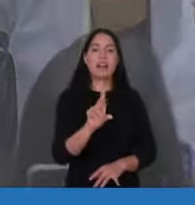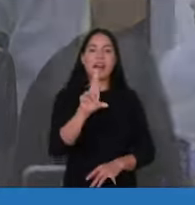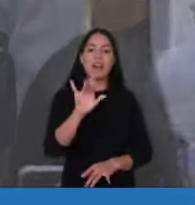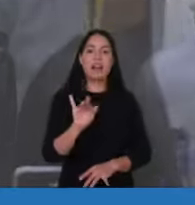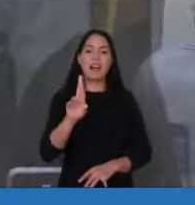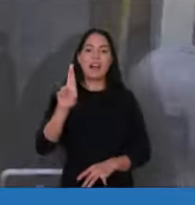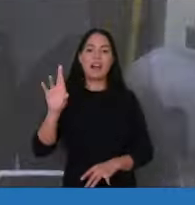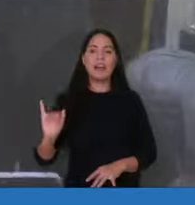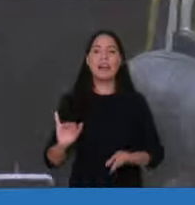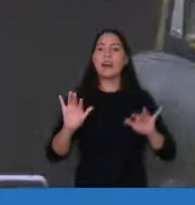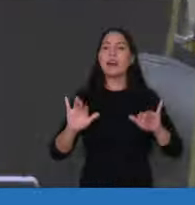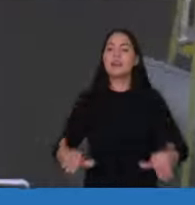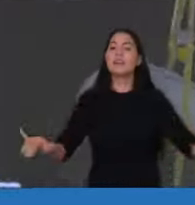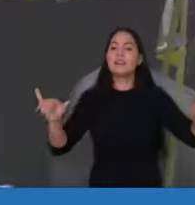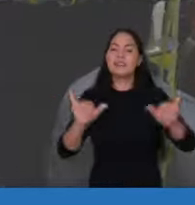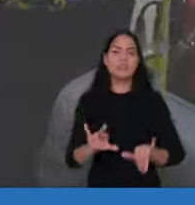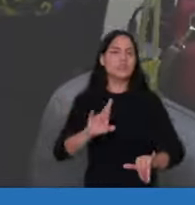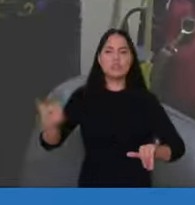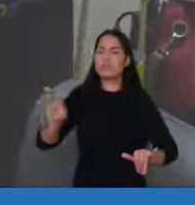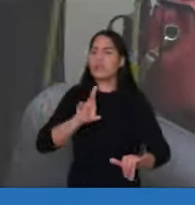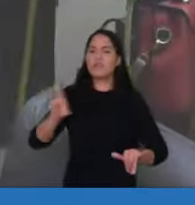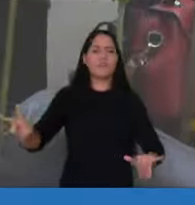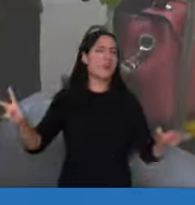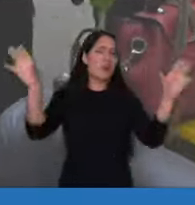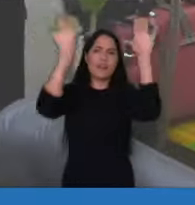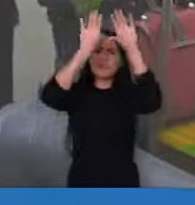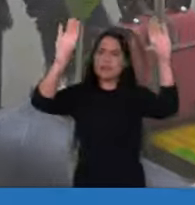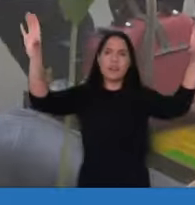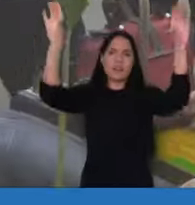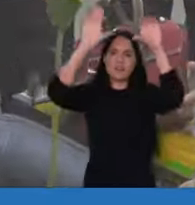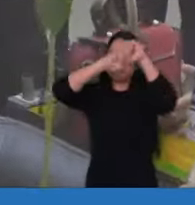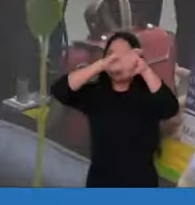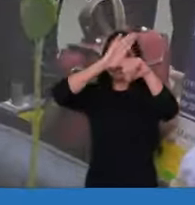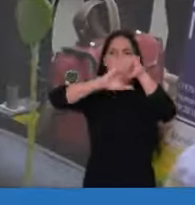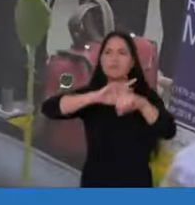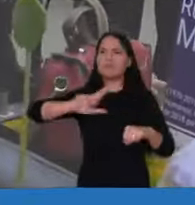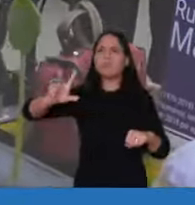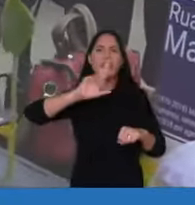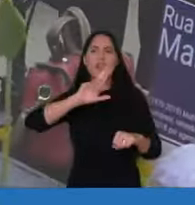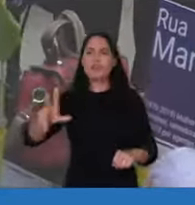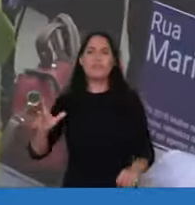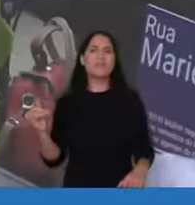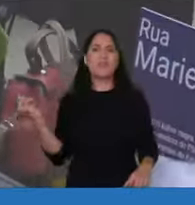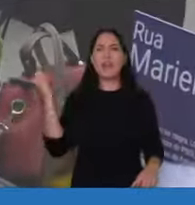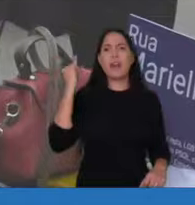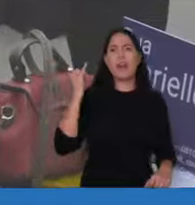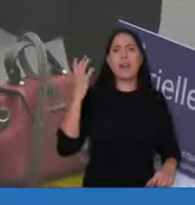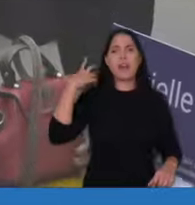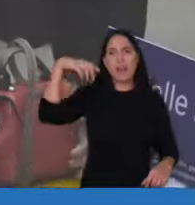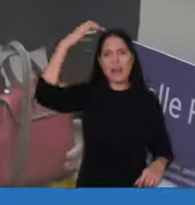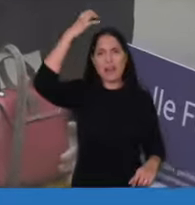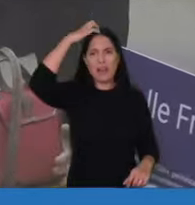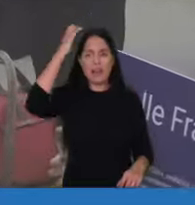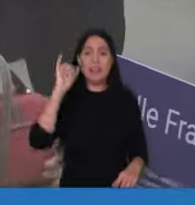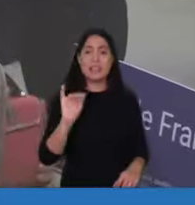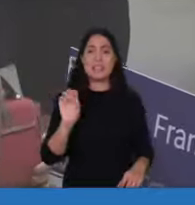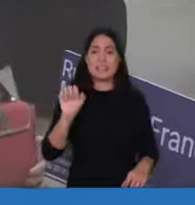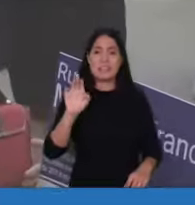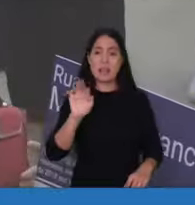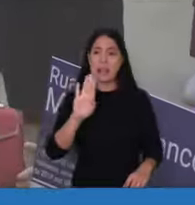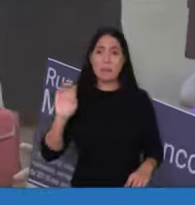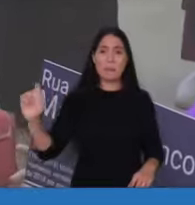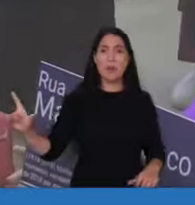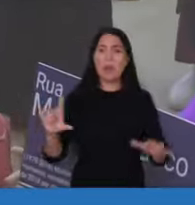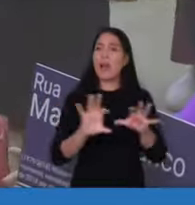Não veio do céu nem das mãos de Isabel. A liberdade é um dragão no